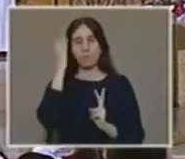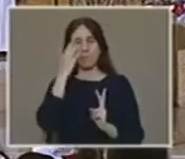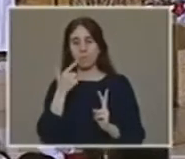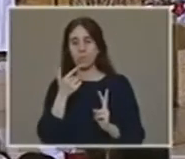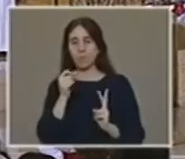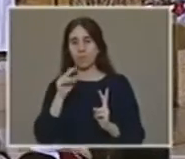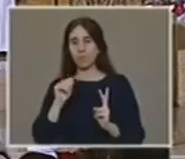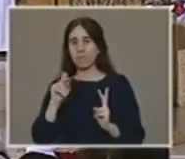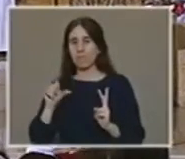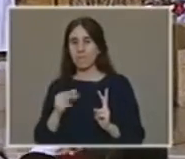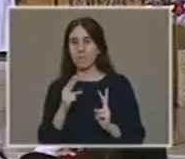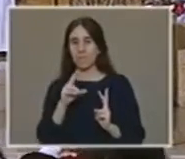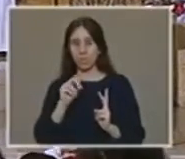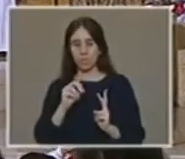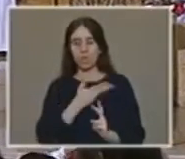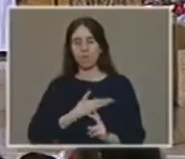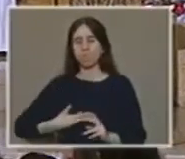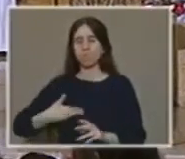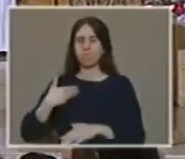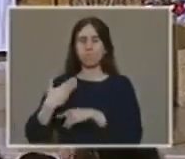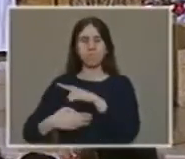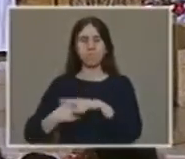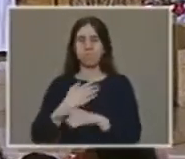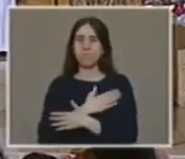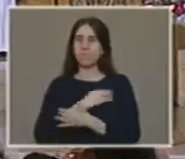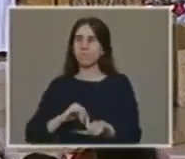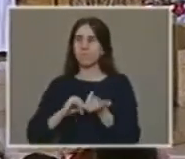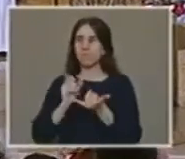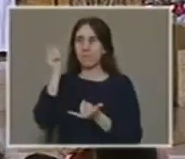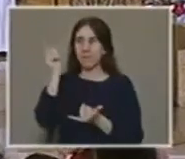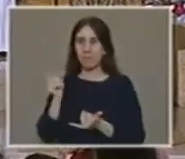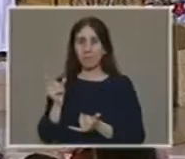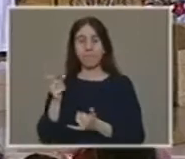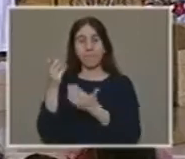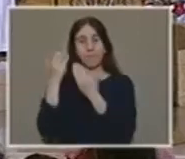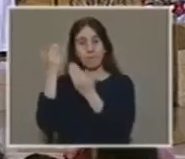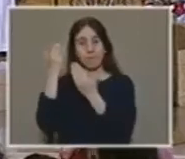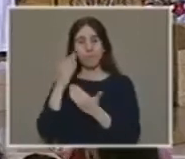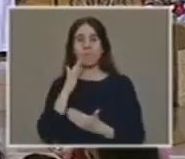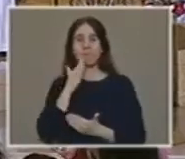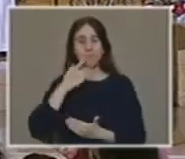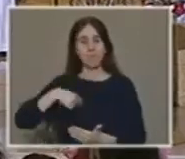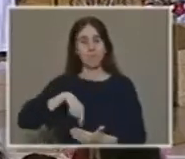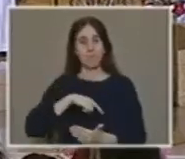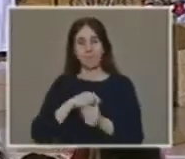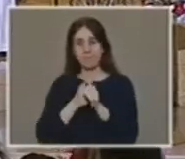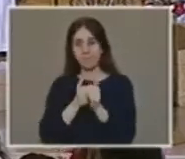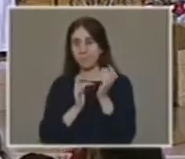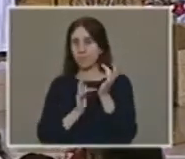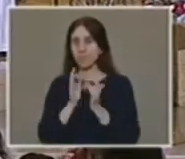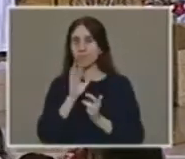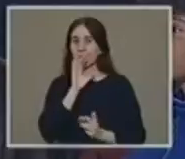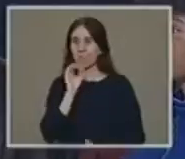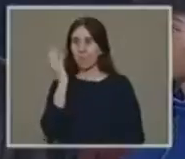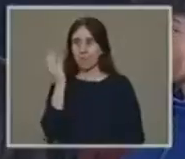que desde o princípio do mundo viveram na vossa amizade, para cantarmos os vossos louvores por Jesus Cristo,